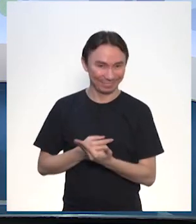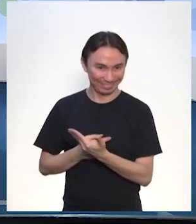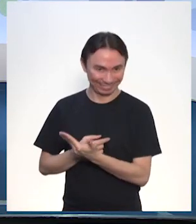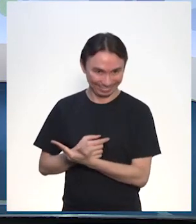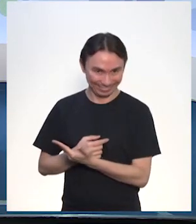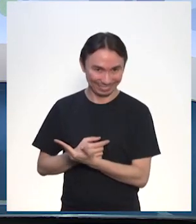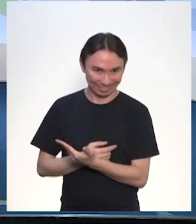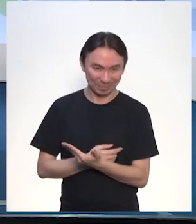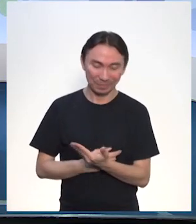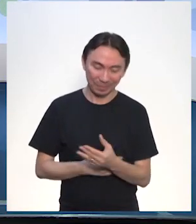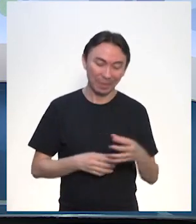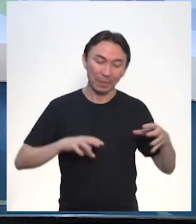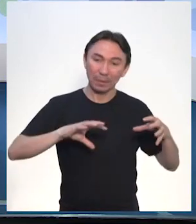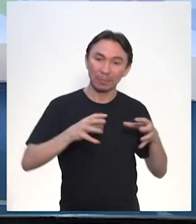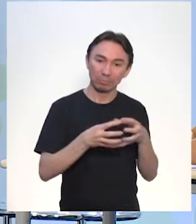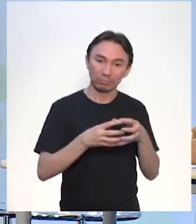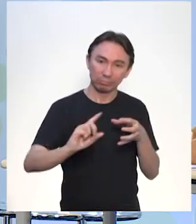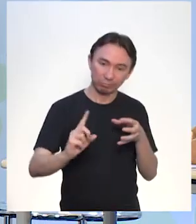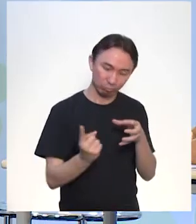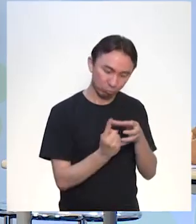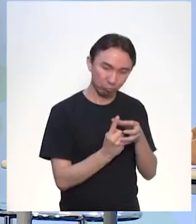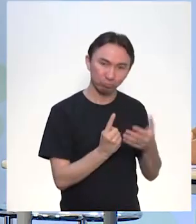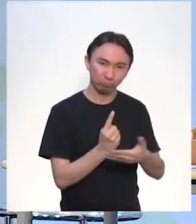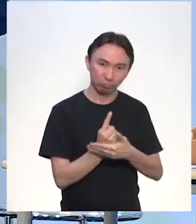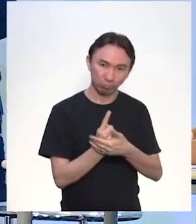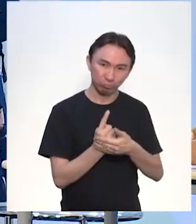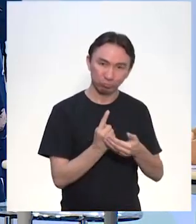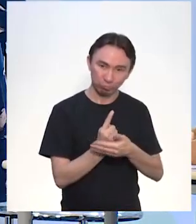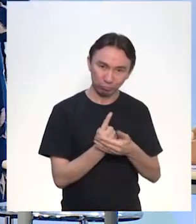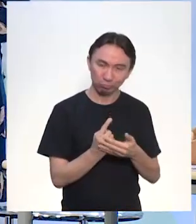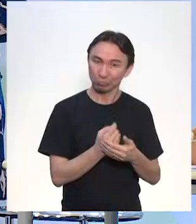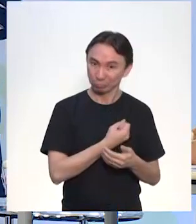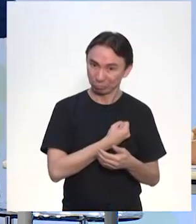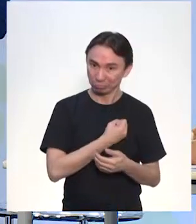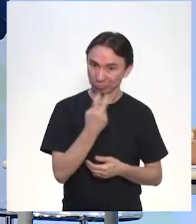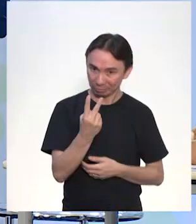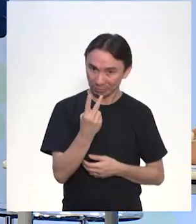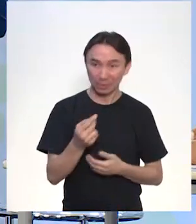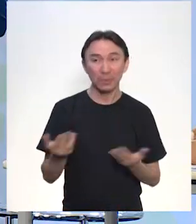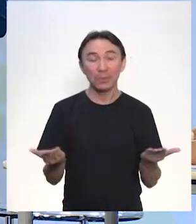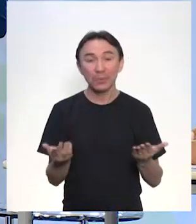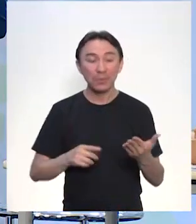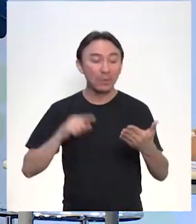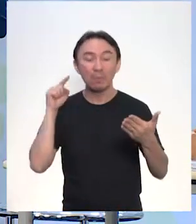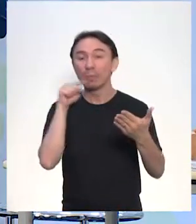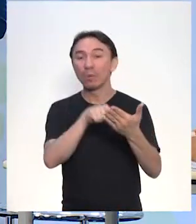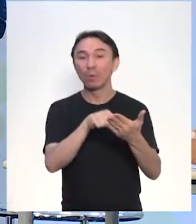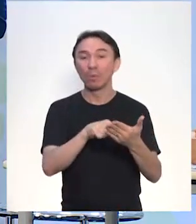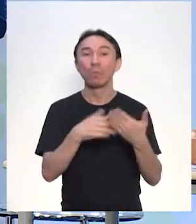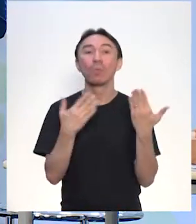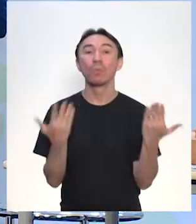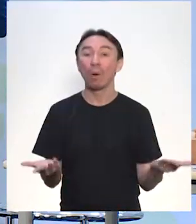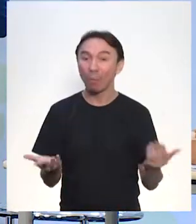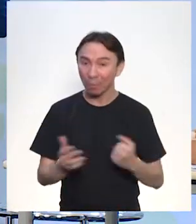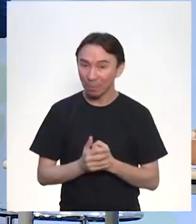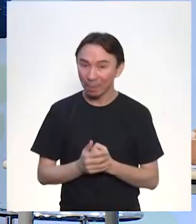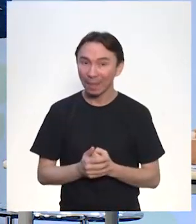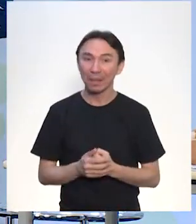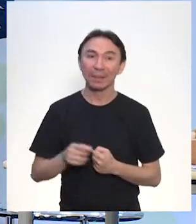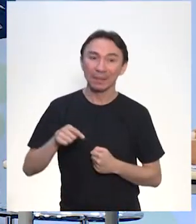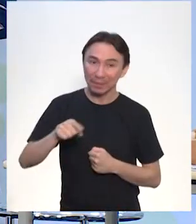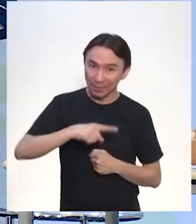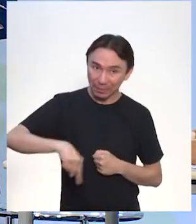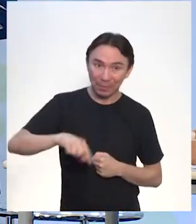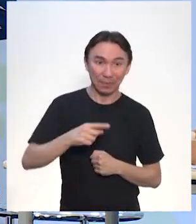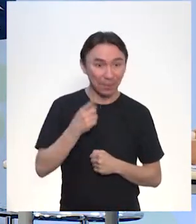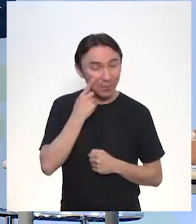parte 2. E qual que é o objetivo da nossa aula hoje? A gente vai retomar a importância dos 4 pilares